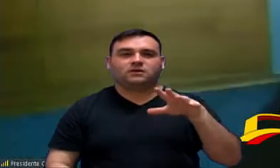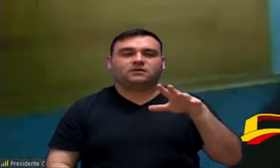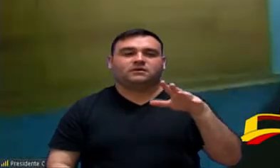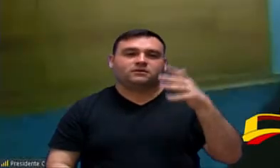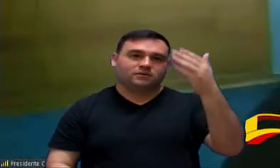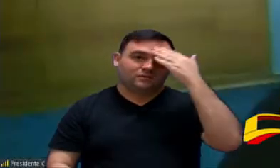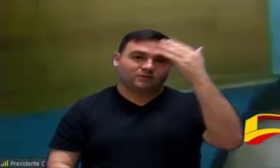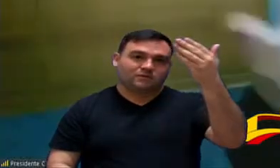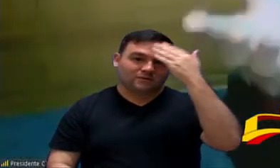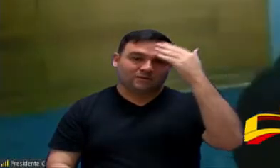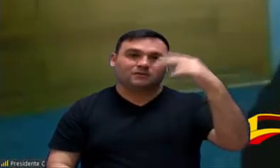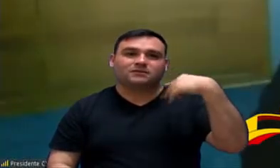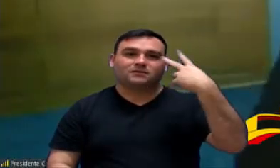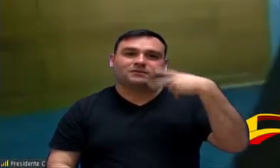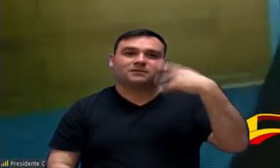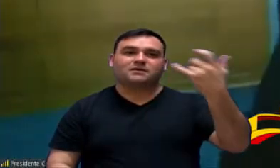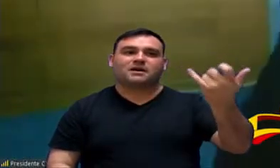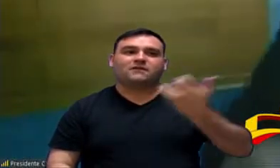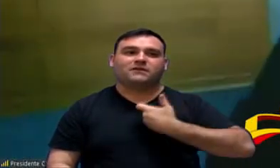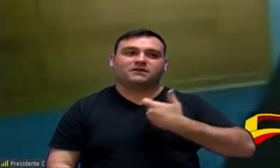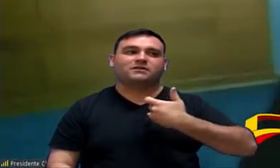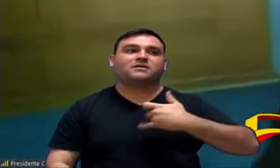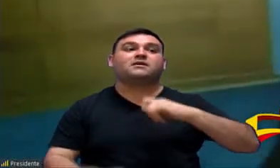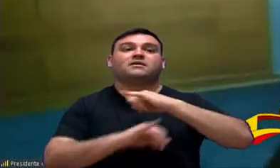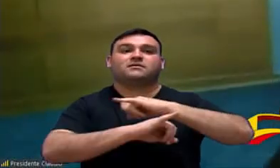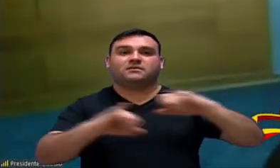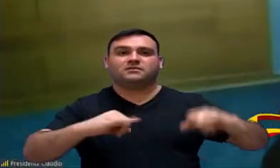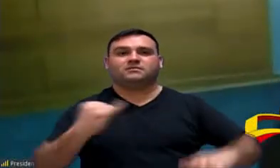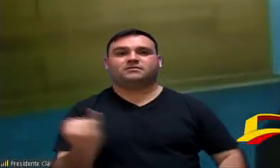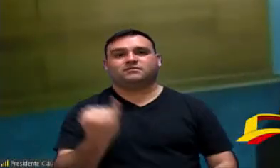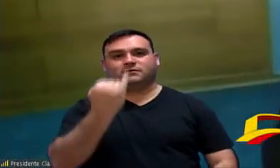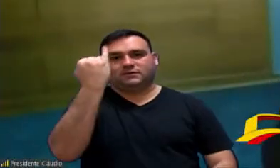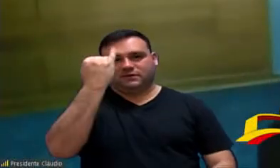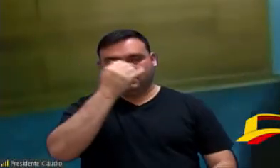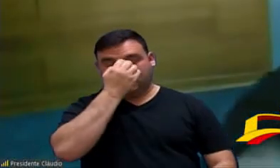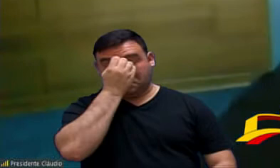Olha, obrigado, vereador, de ter avisado eu. Olha, é um comunicado muito importante.